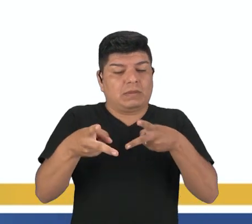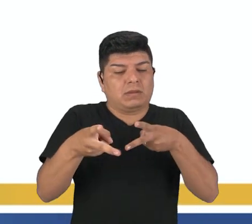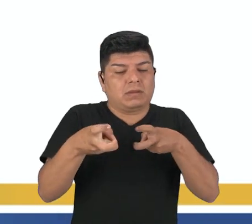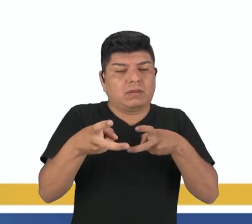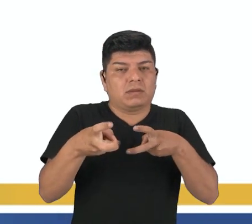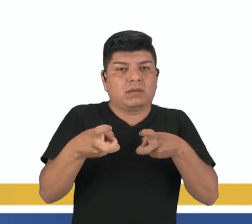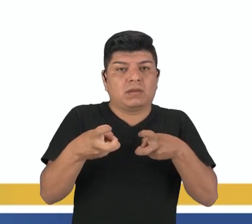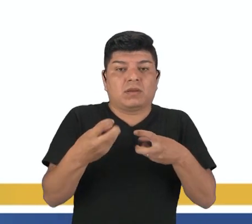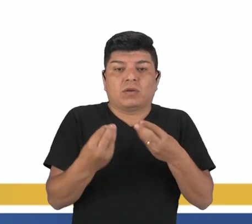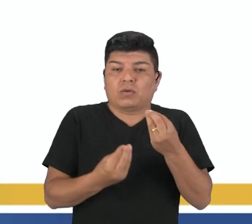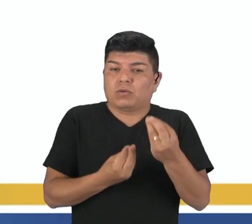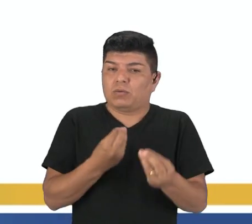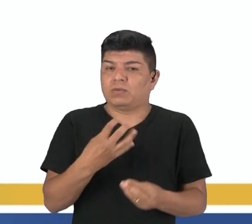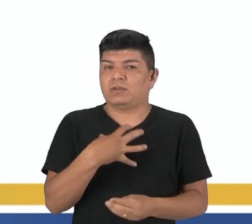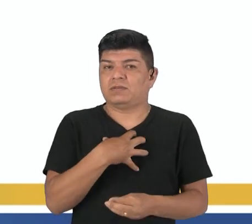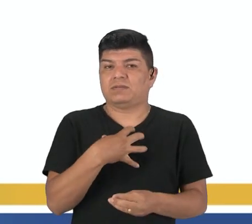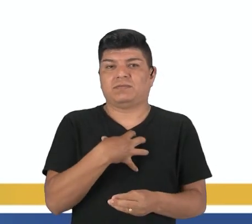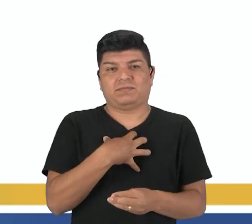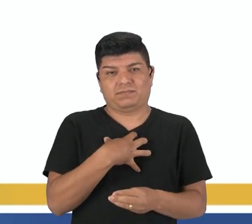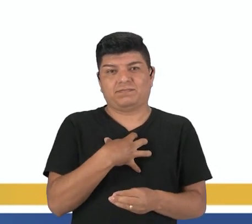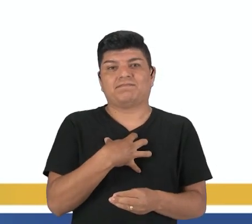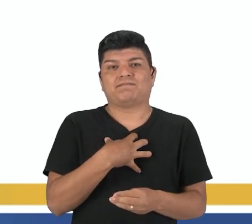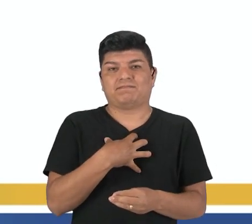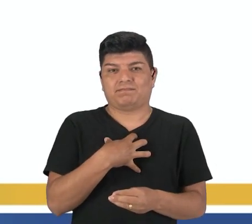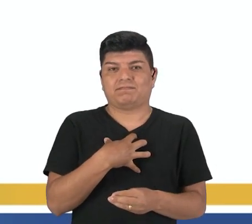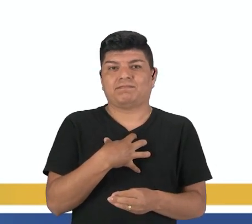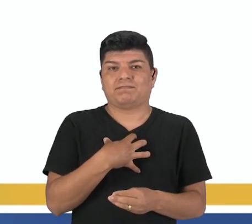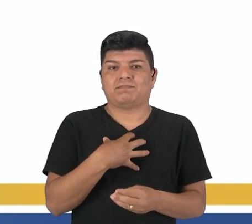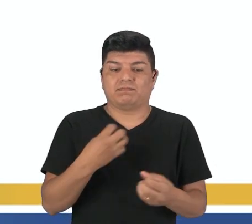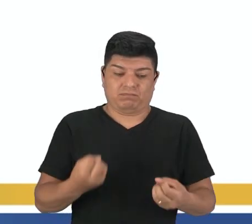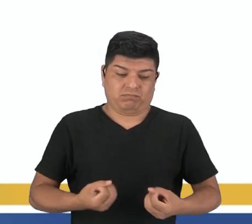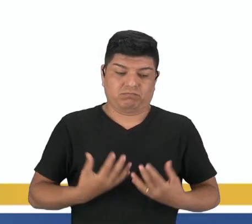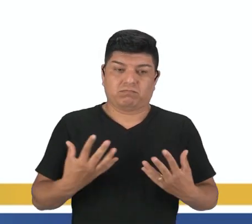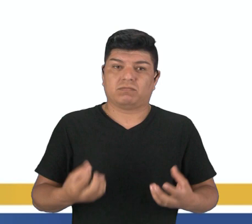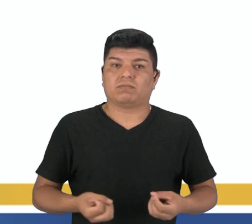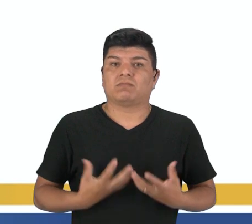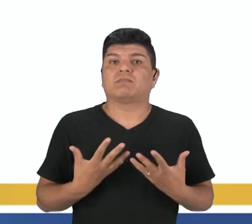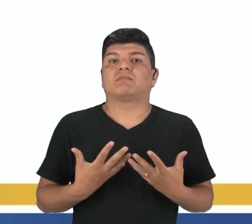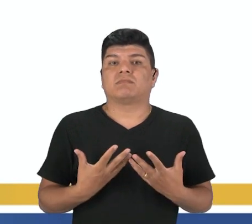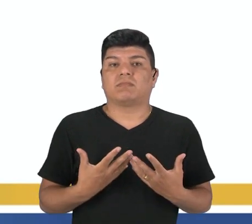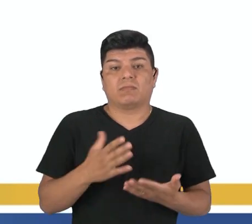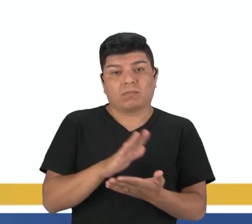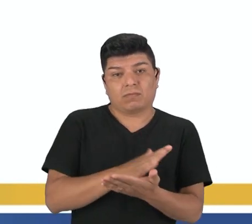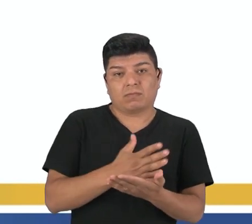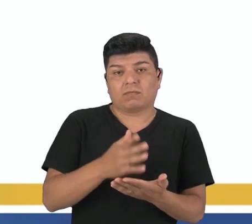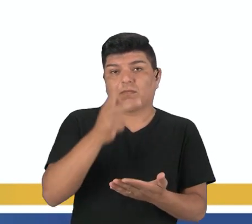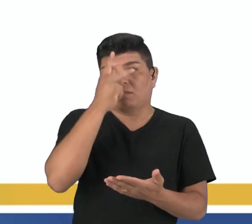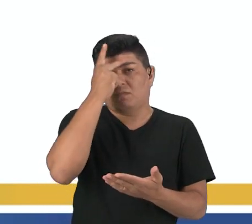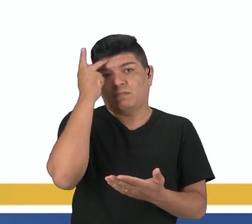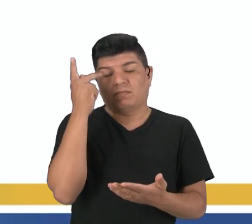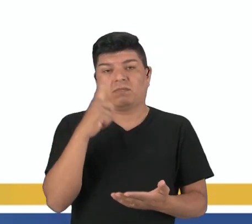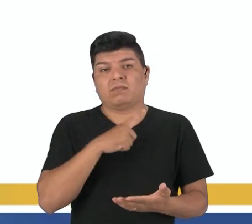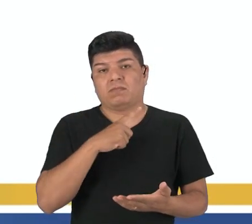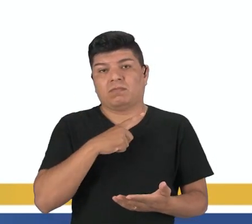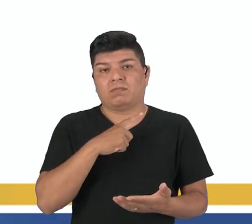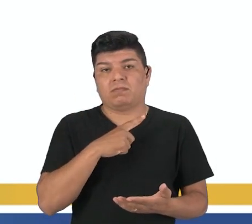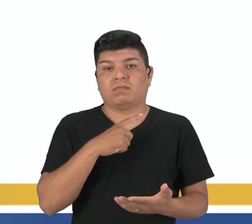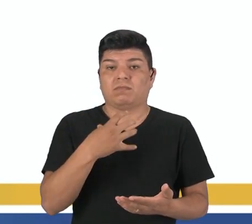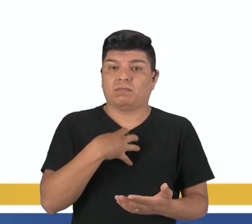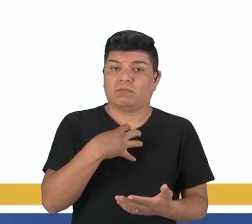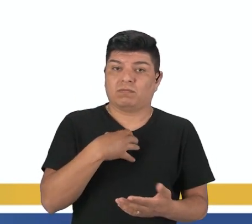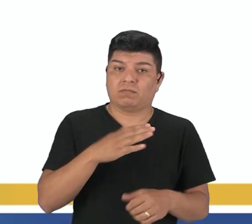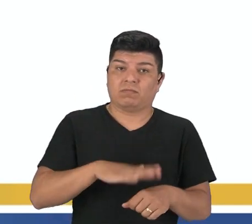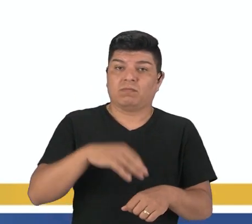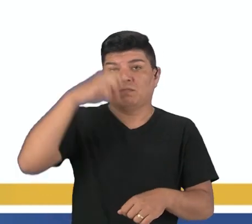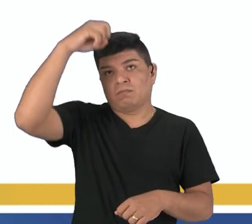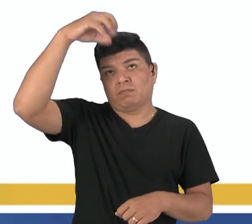como você está se sentindo diante desses estímulos. Algumas pessoas têm uma sensibilidade maior à luz, outros a algum